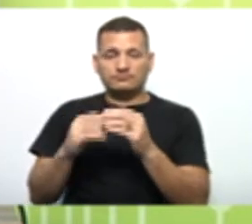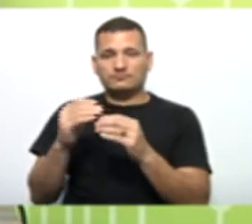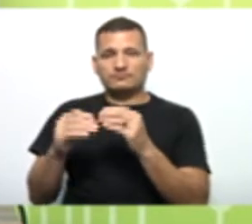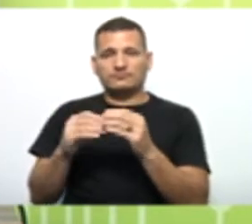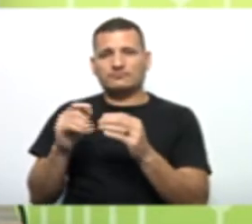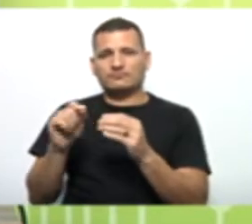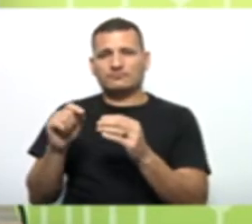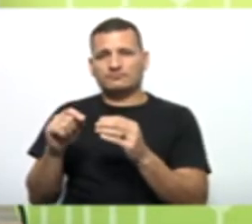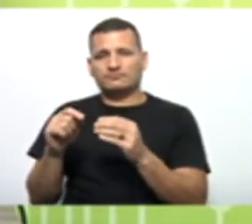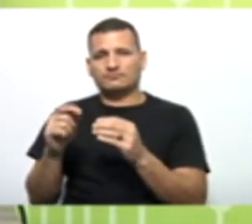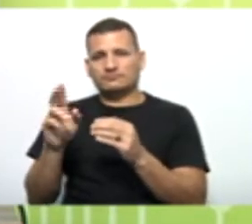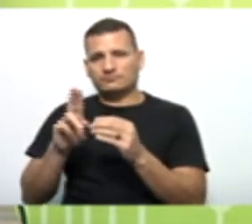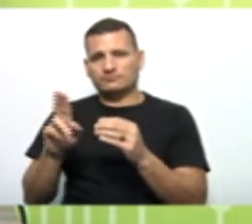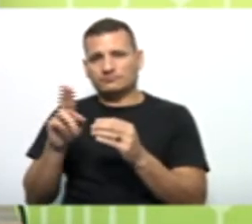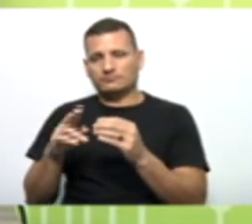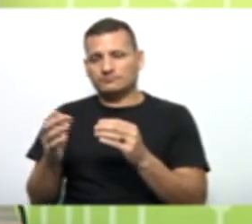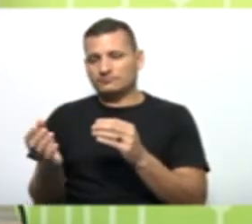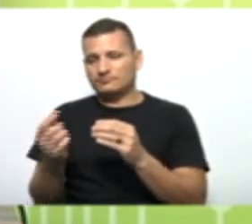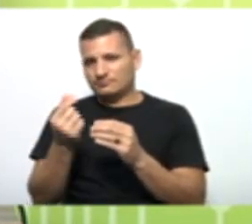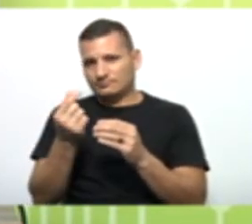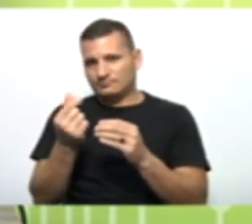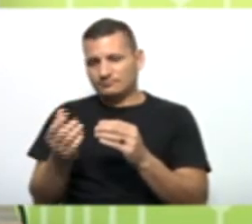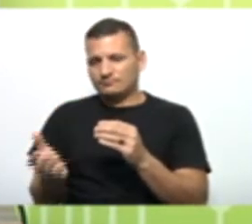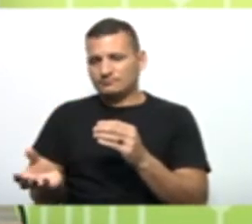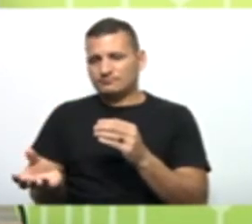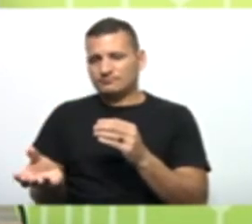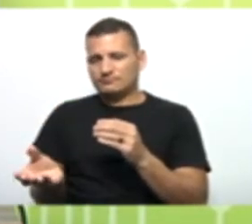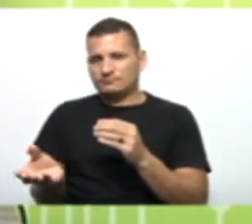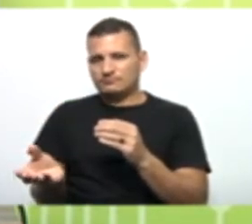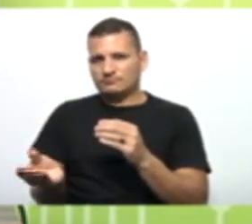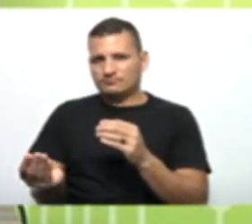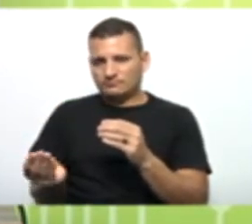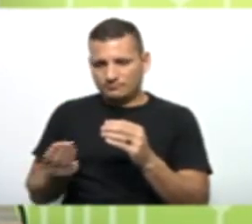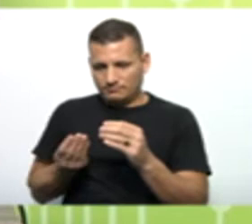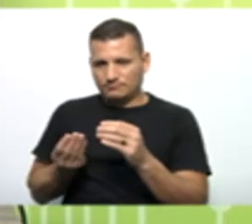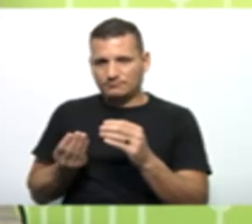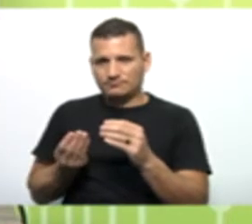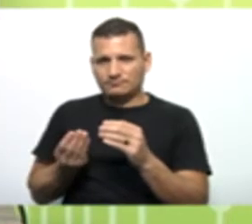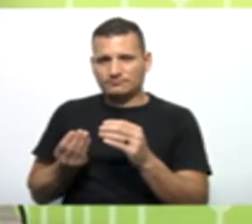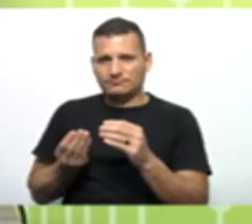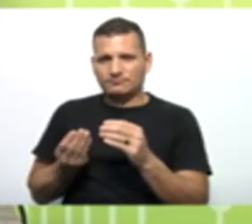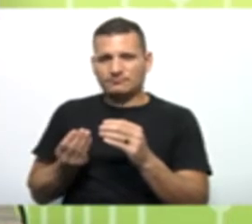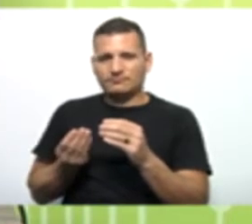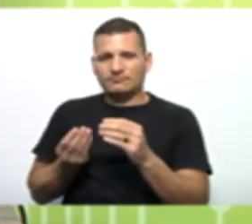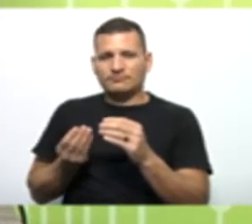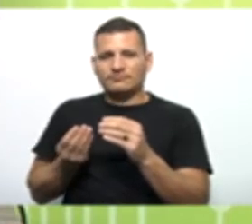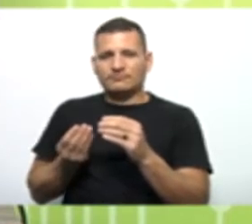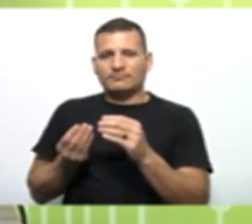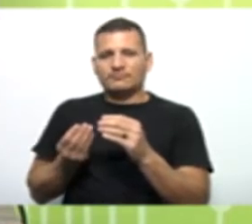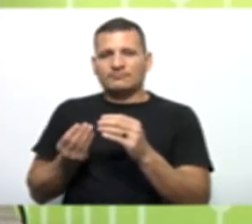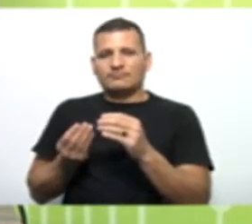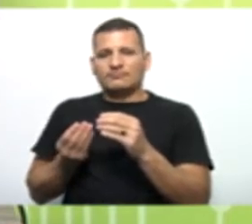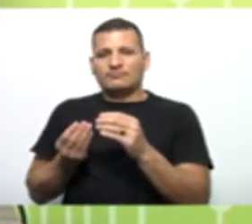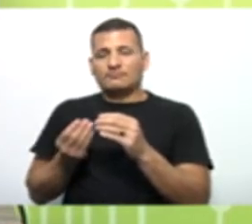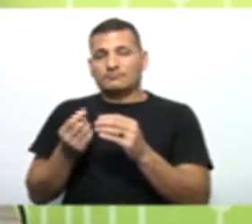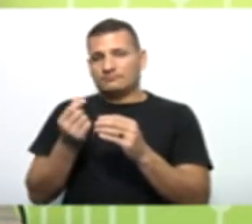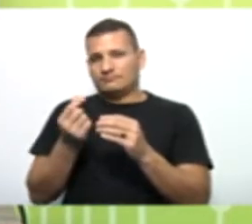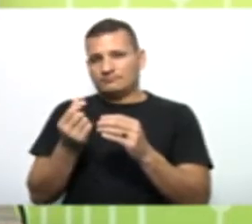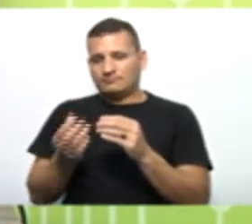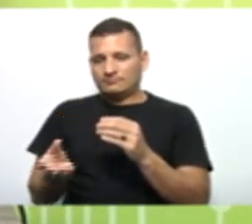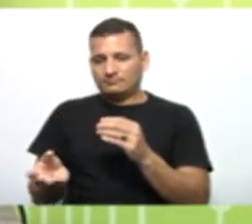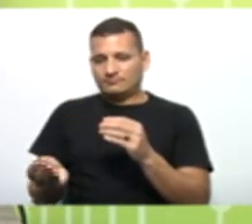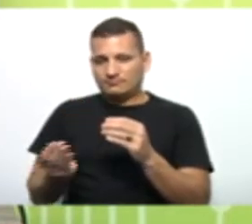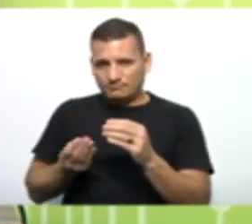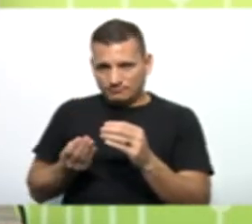o dinheiro, só vai permitir que essa transação se conclua após o momento que o usuário retire